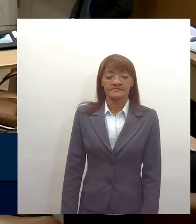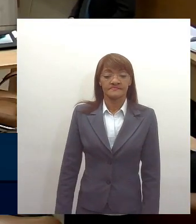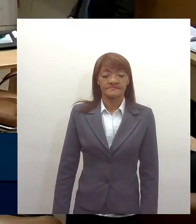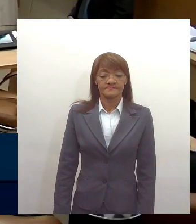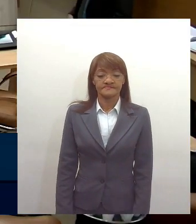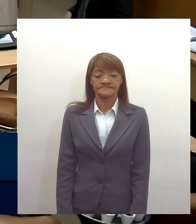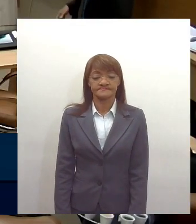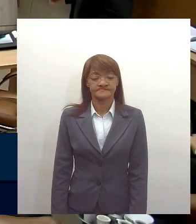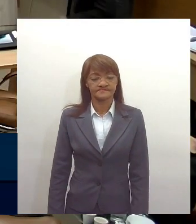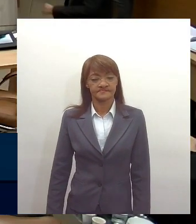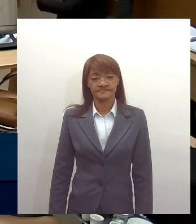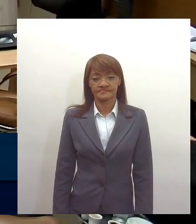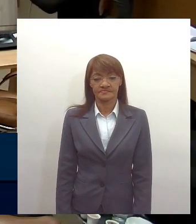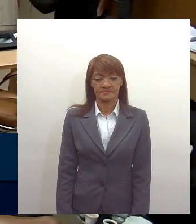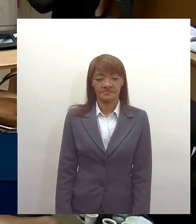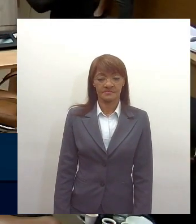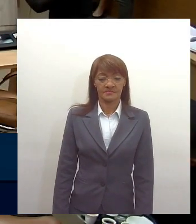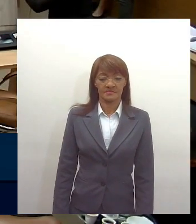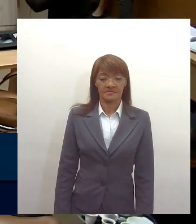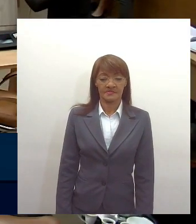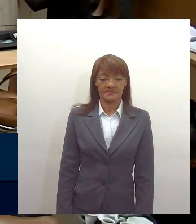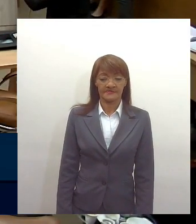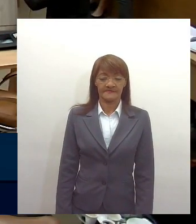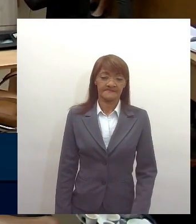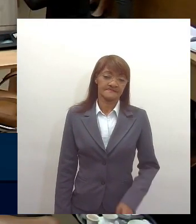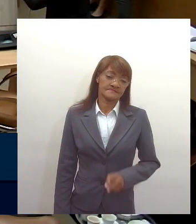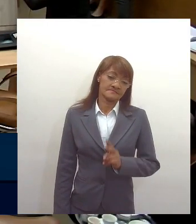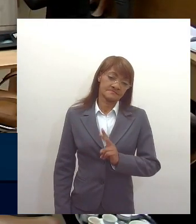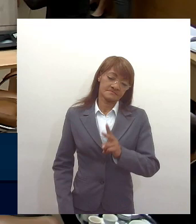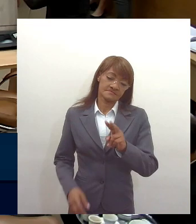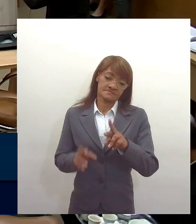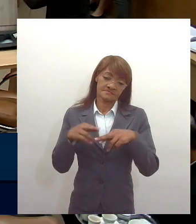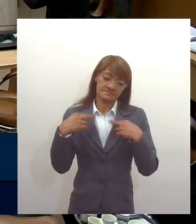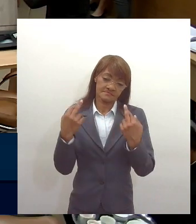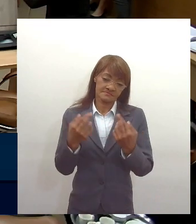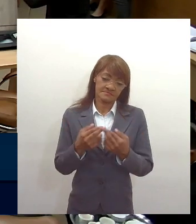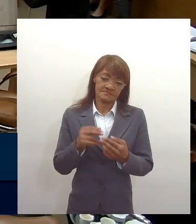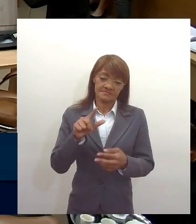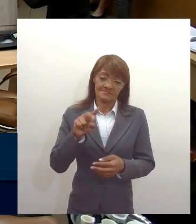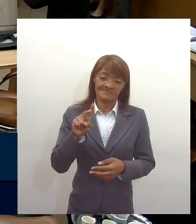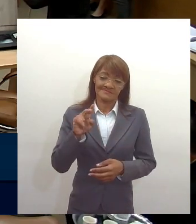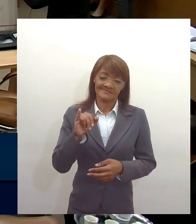Ainda no grande expediente, a palavra Luizão, Dana Trump.